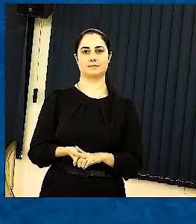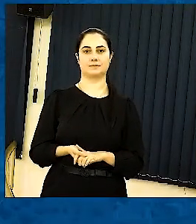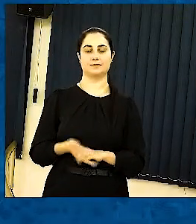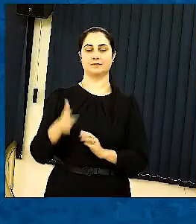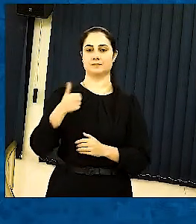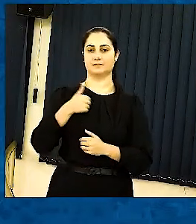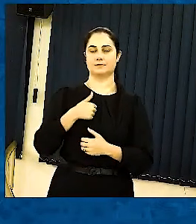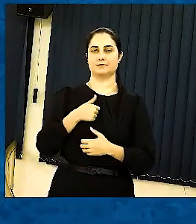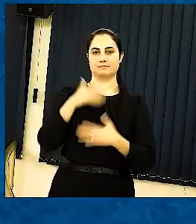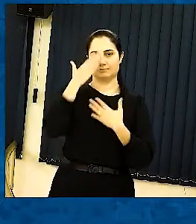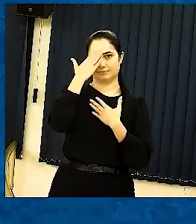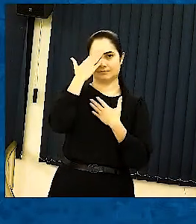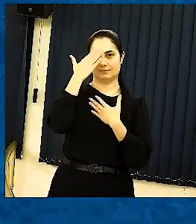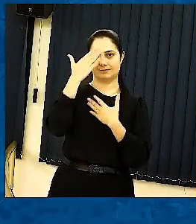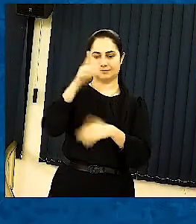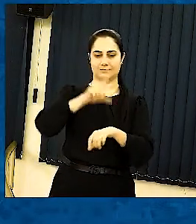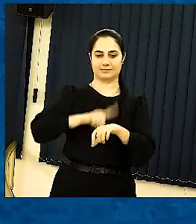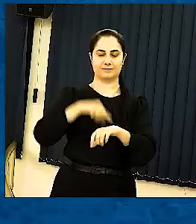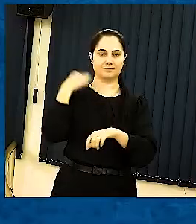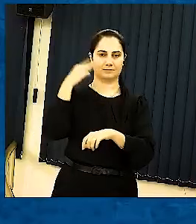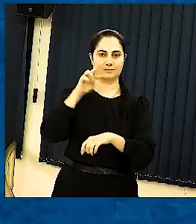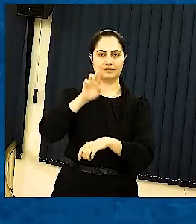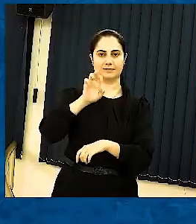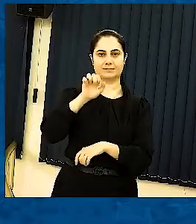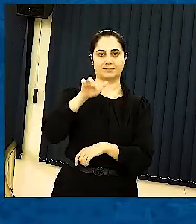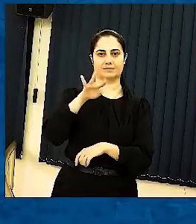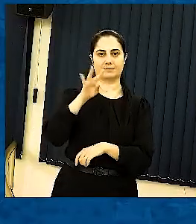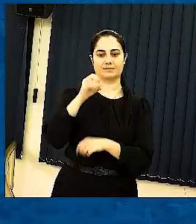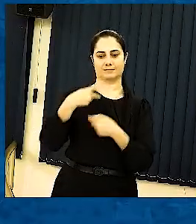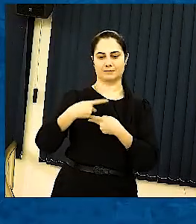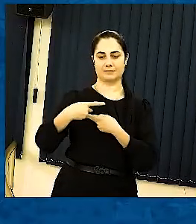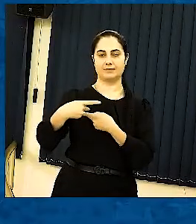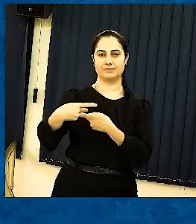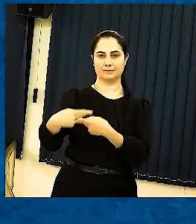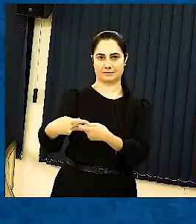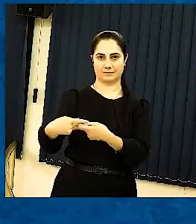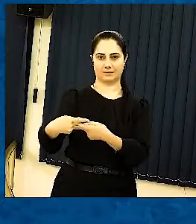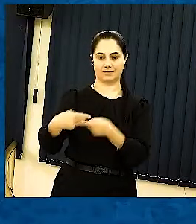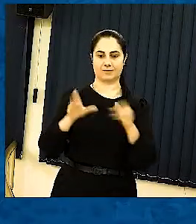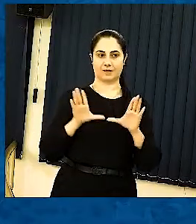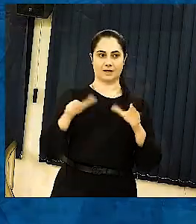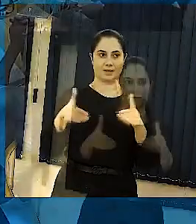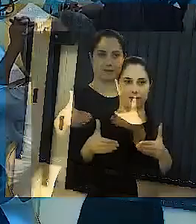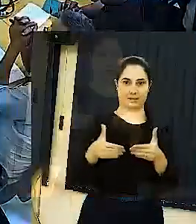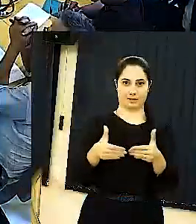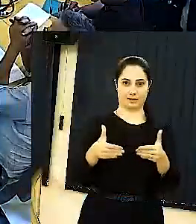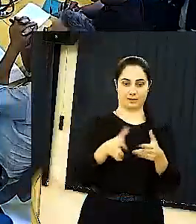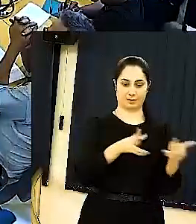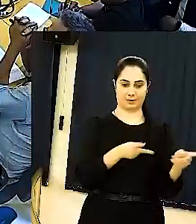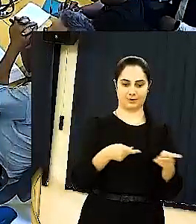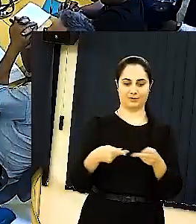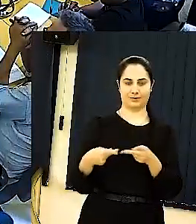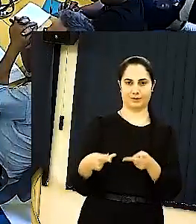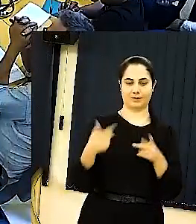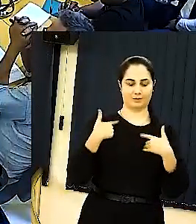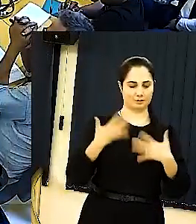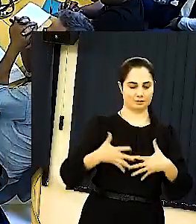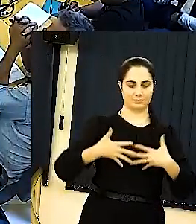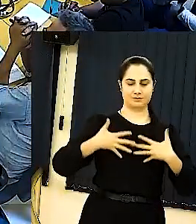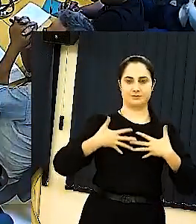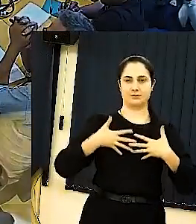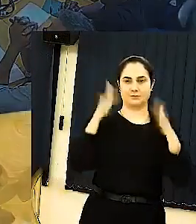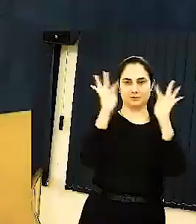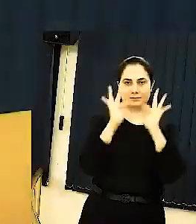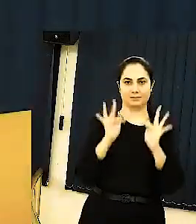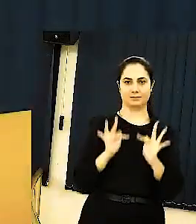Eu fiquei muito agradecido quando o Renato me procurou e falou em nome da Câmara de Vereadores para que eu